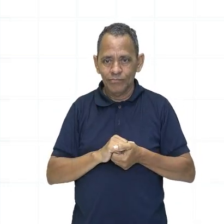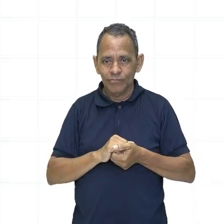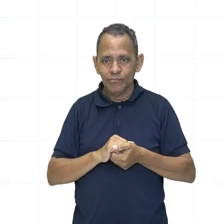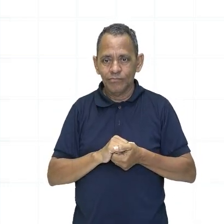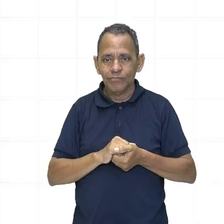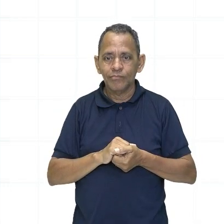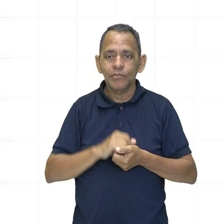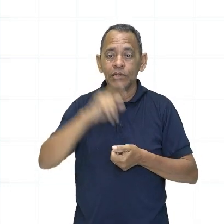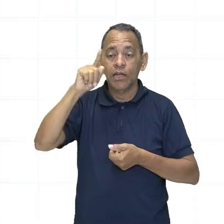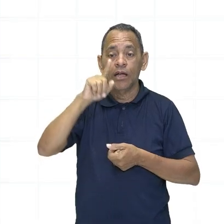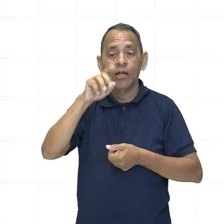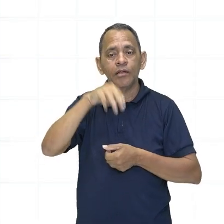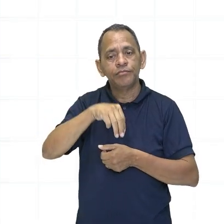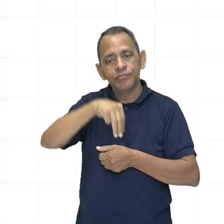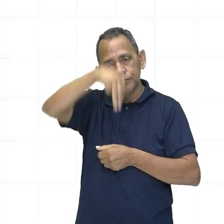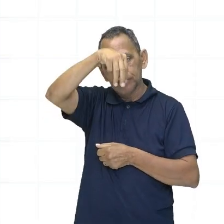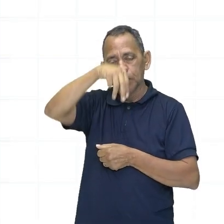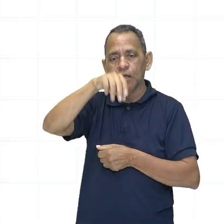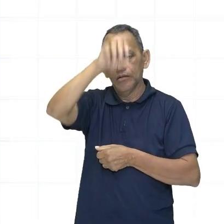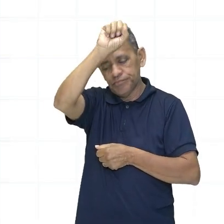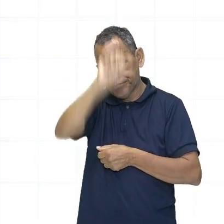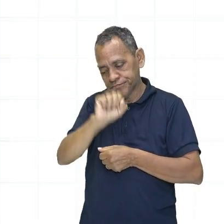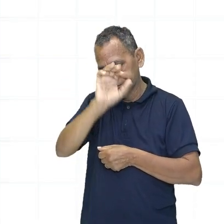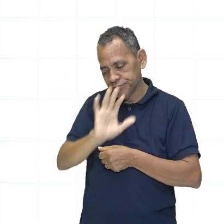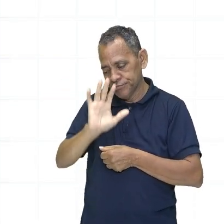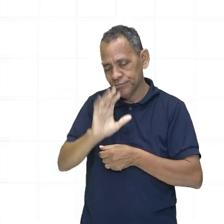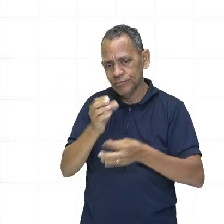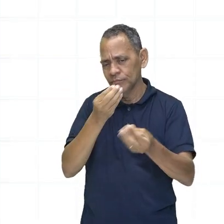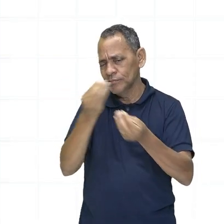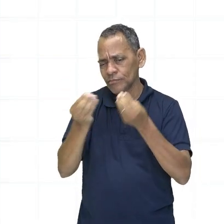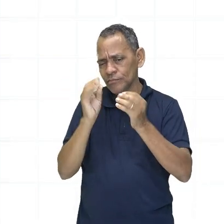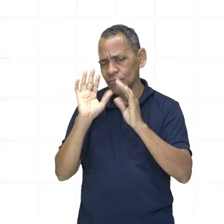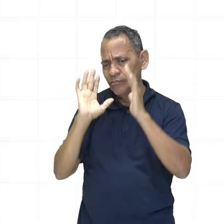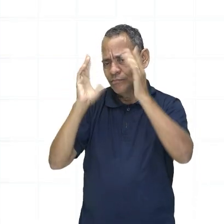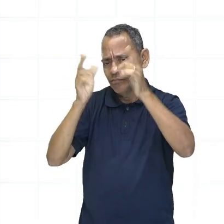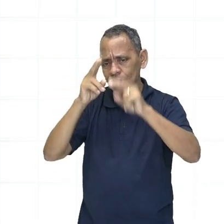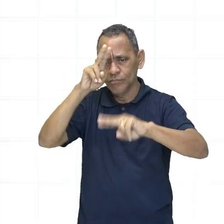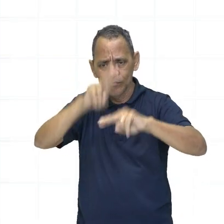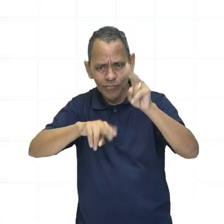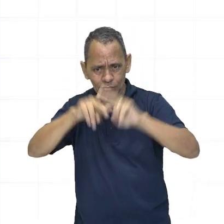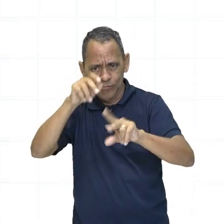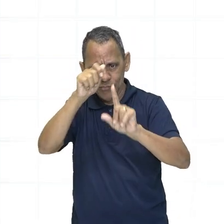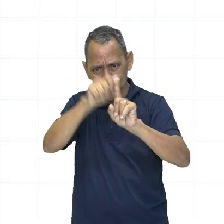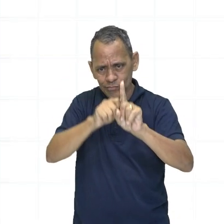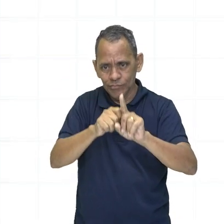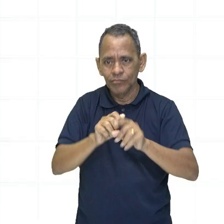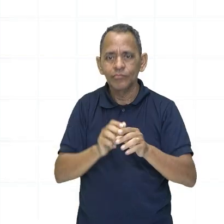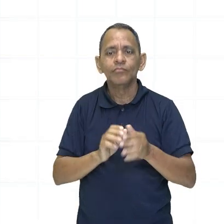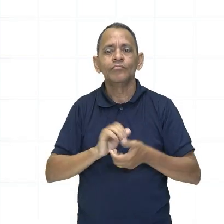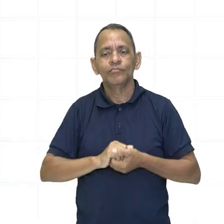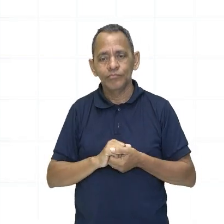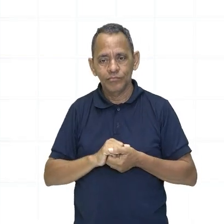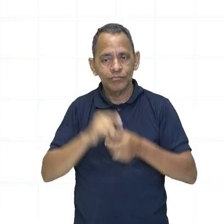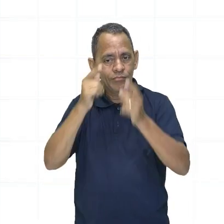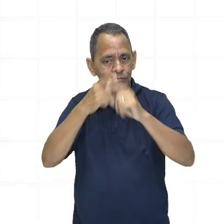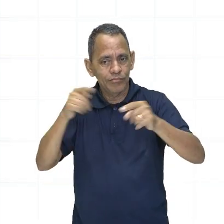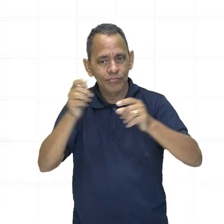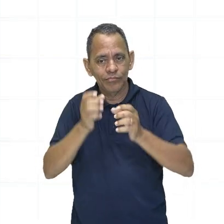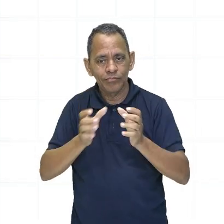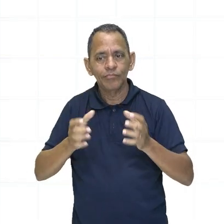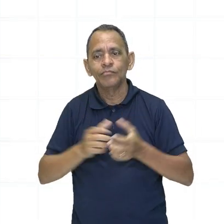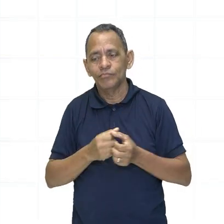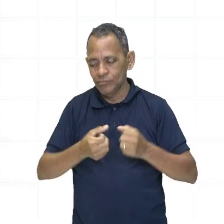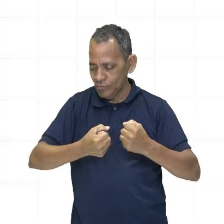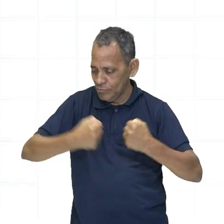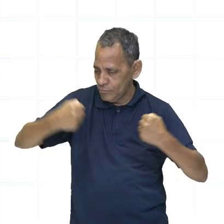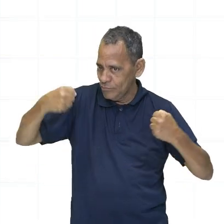Lá na região sudeste, como é que é essa festa junina? Bem, predominam os sons da sanfona e da